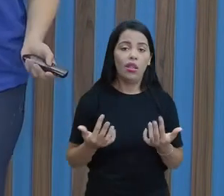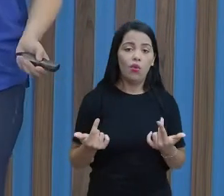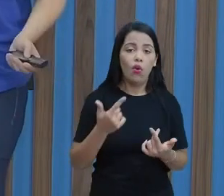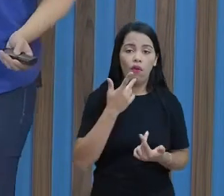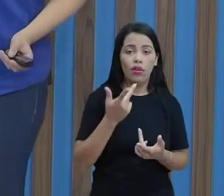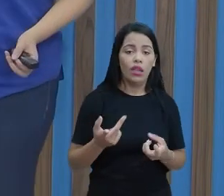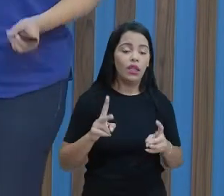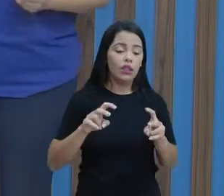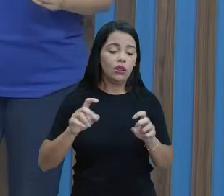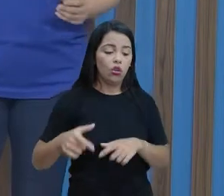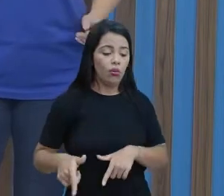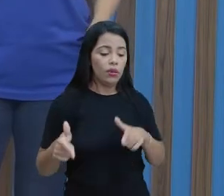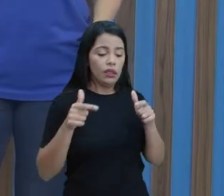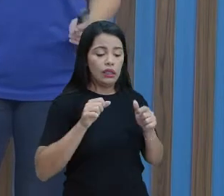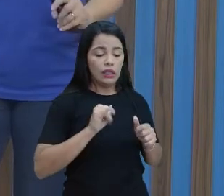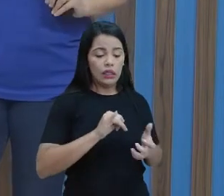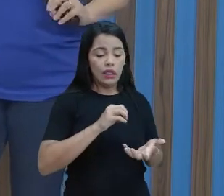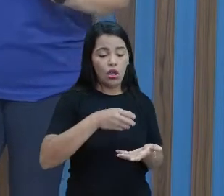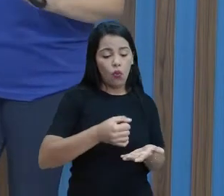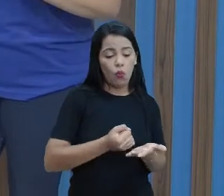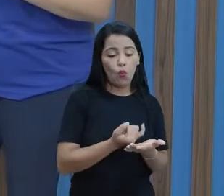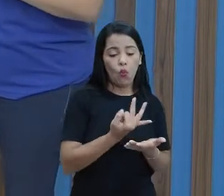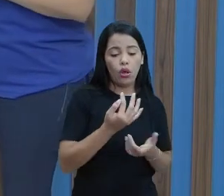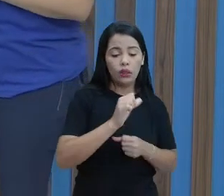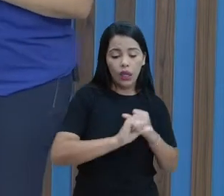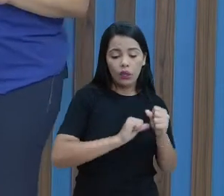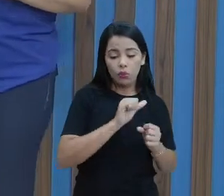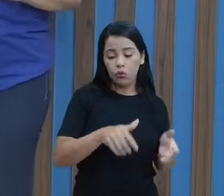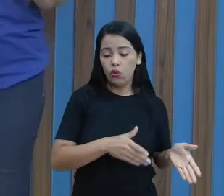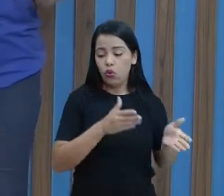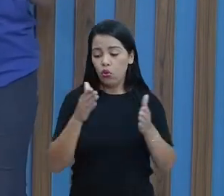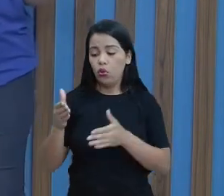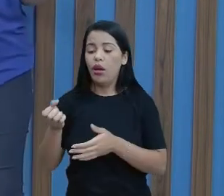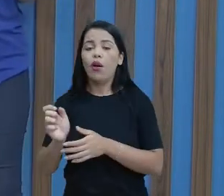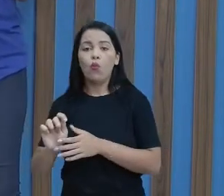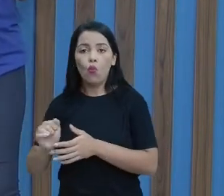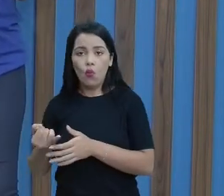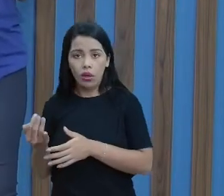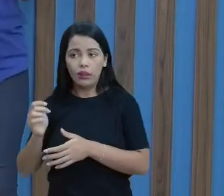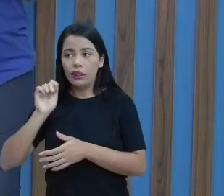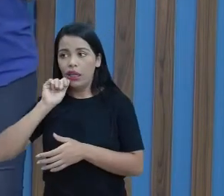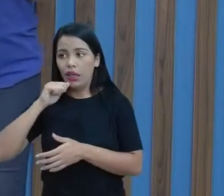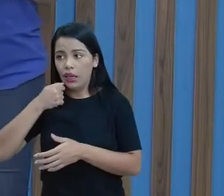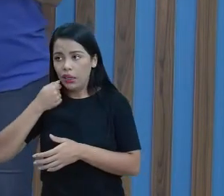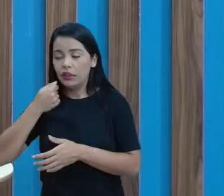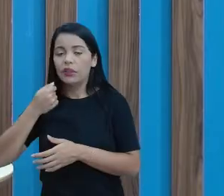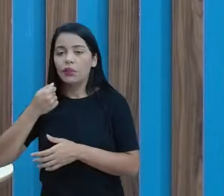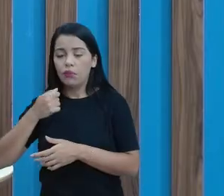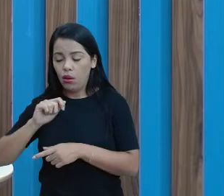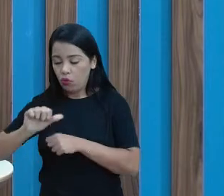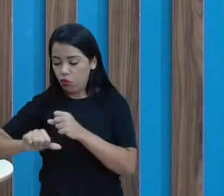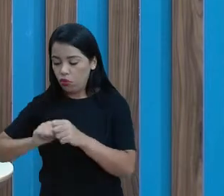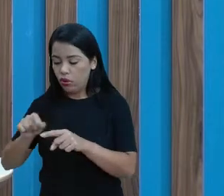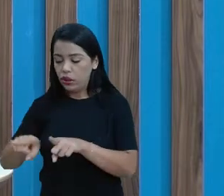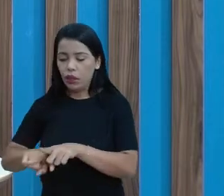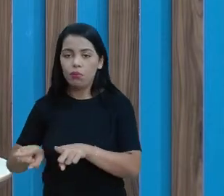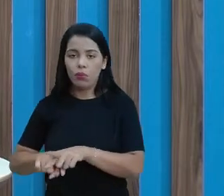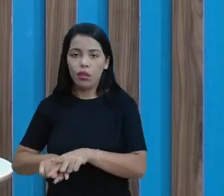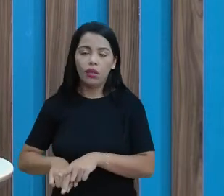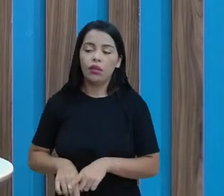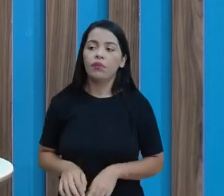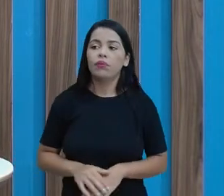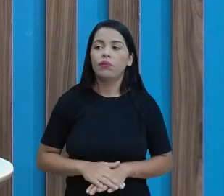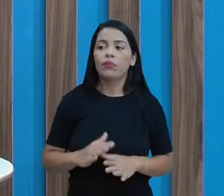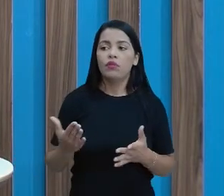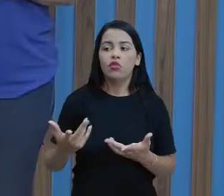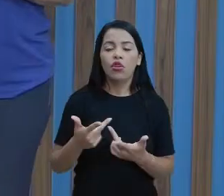do pãozinho. Professor, queria colocar seu comentário diante desse primeiro momento, porque é uma coisa tão delicada, não é? A diferença